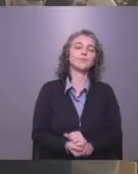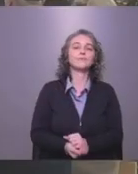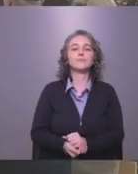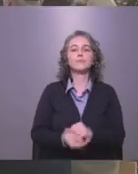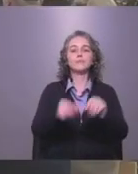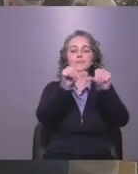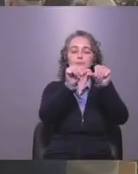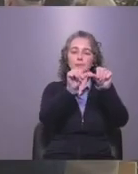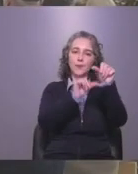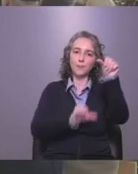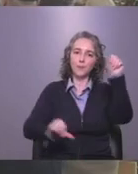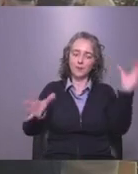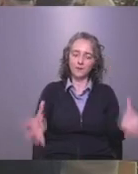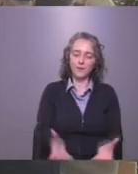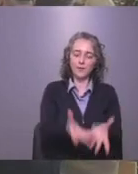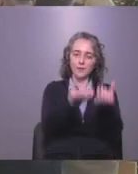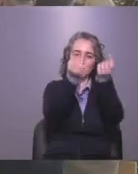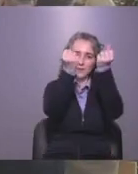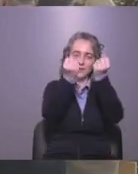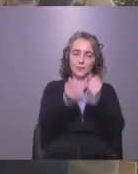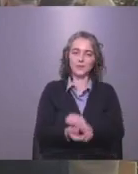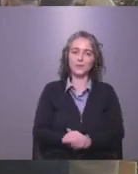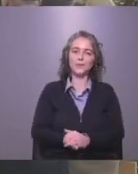Palavra da salvação.